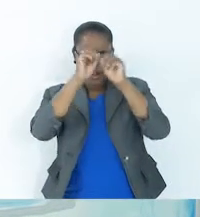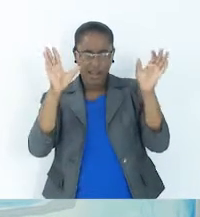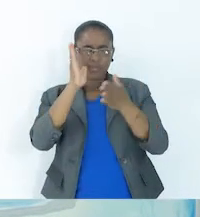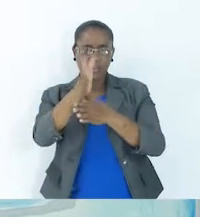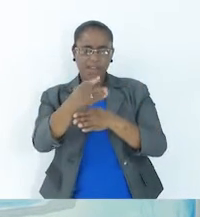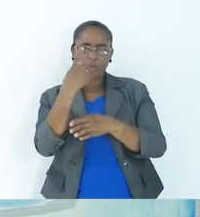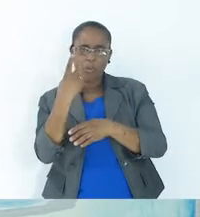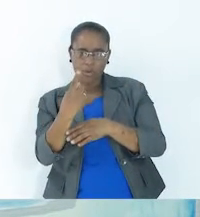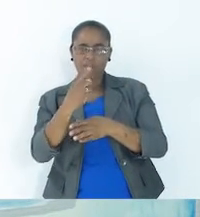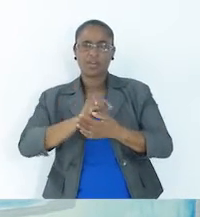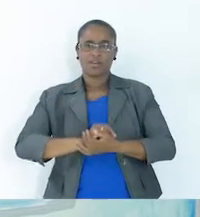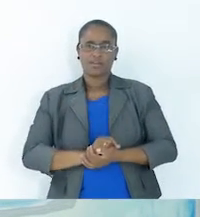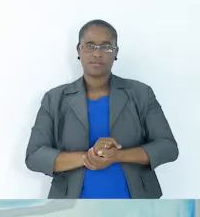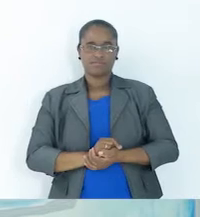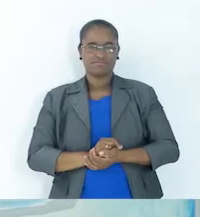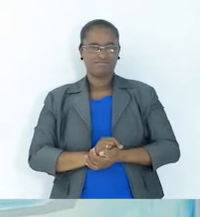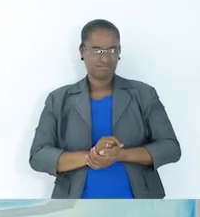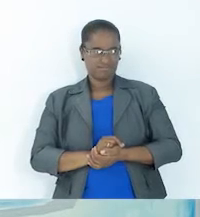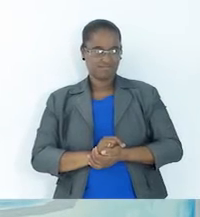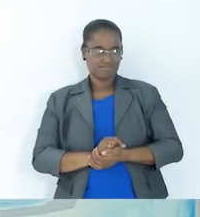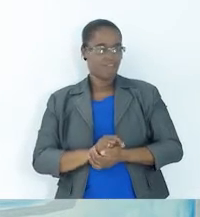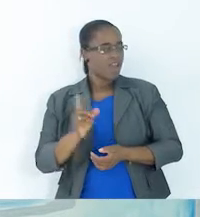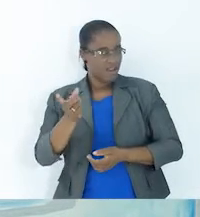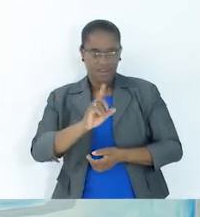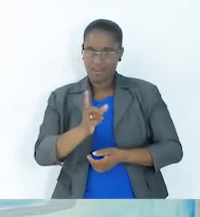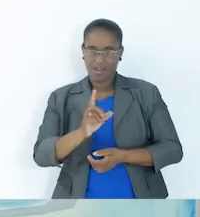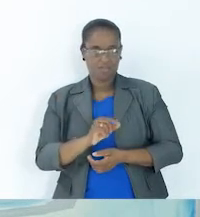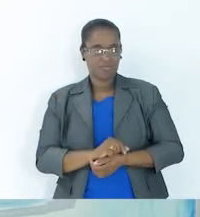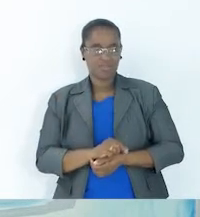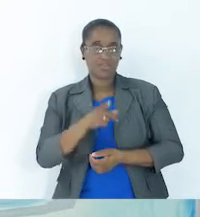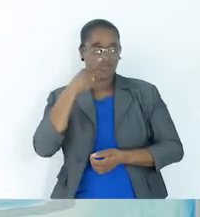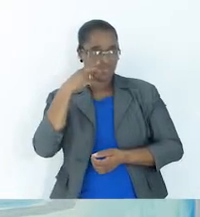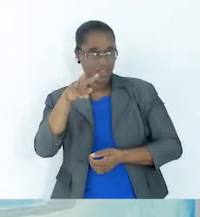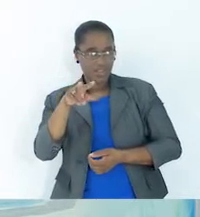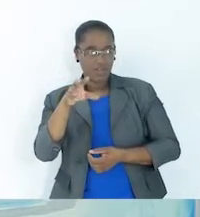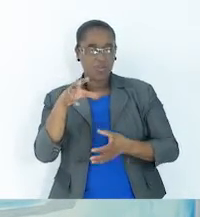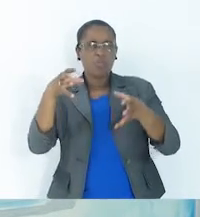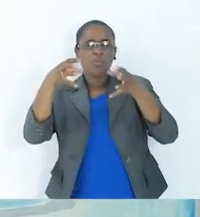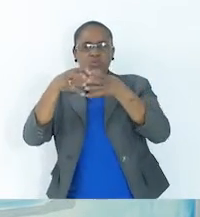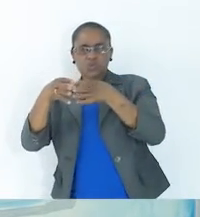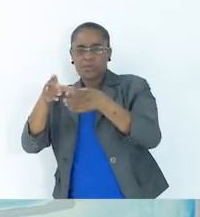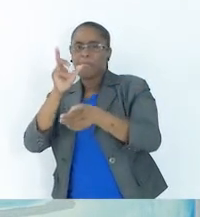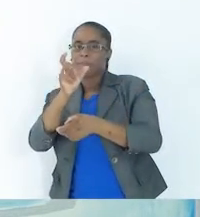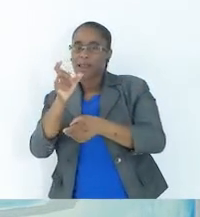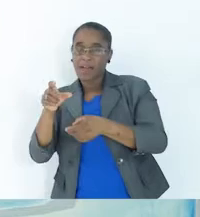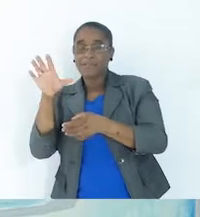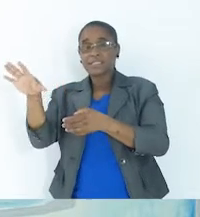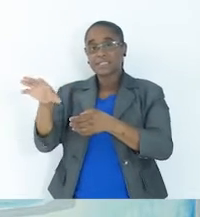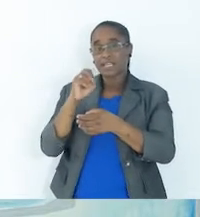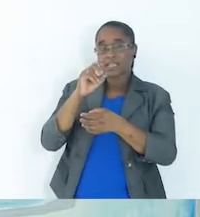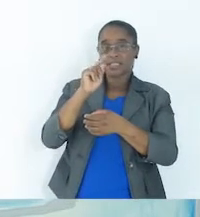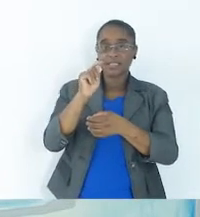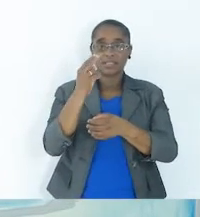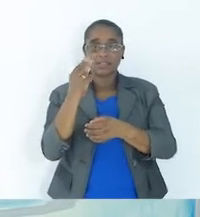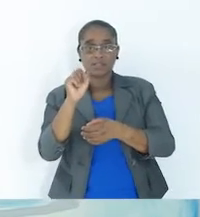única? Claro que não. Viste lá um conjunto de palavras tiradas da mente do Eugênio e da qual